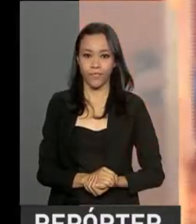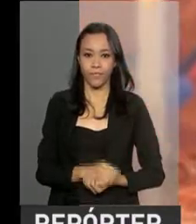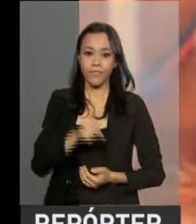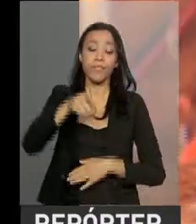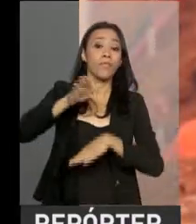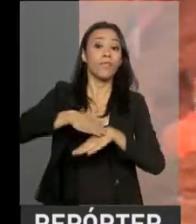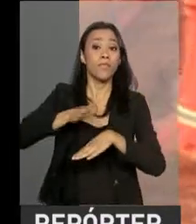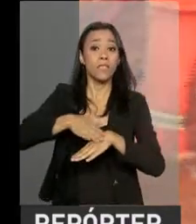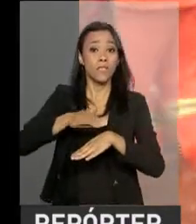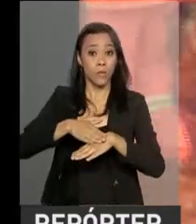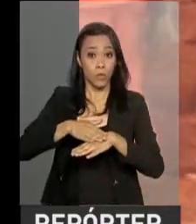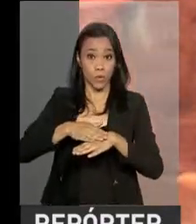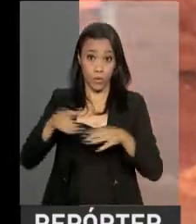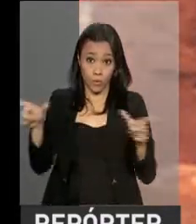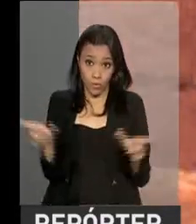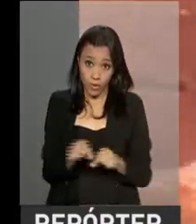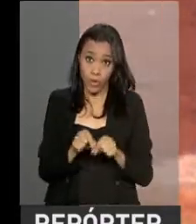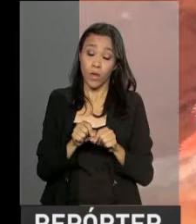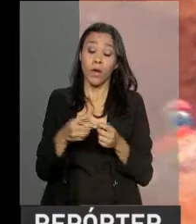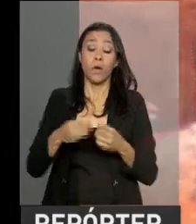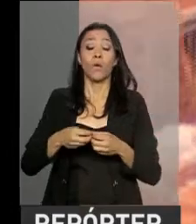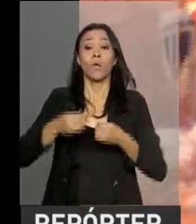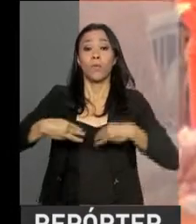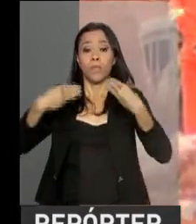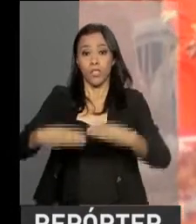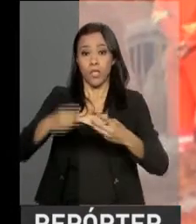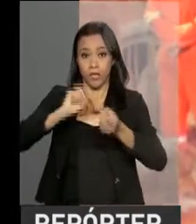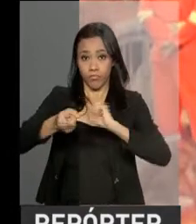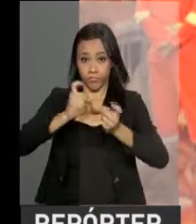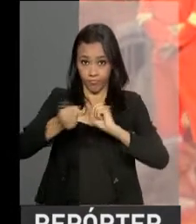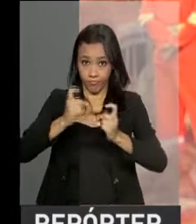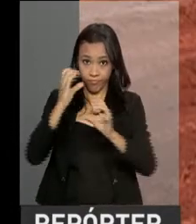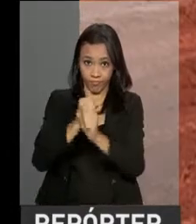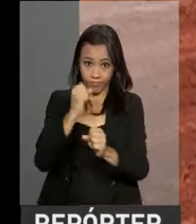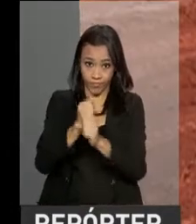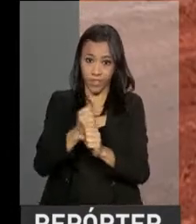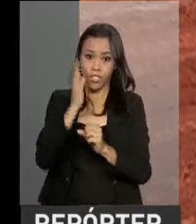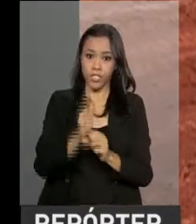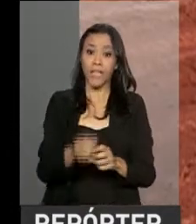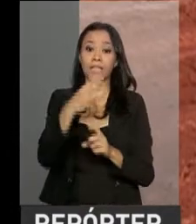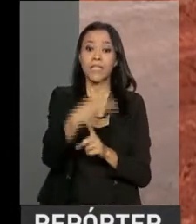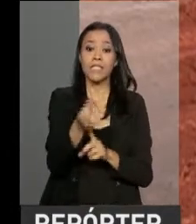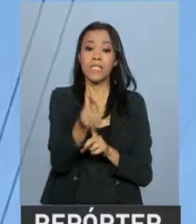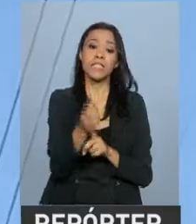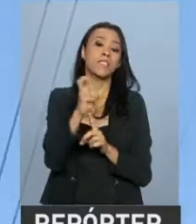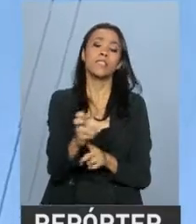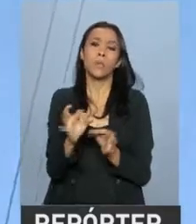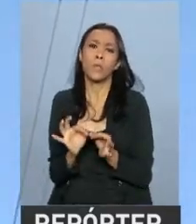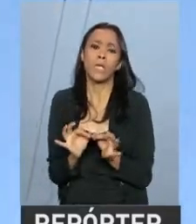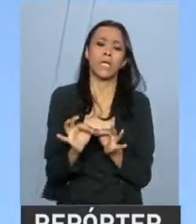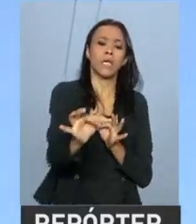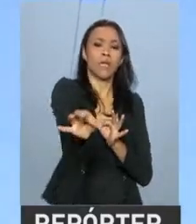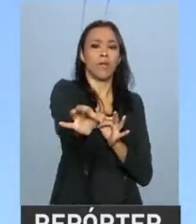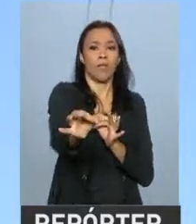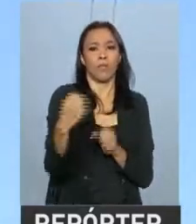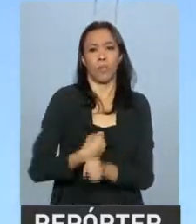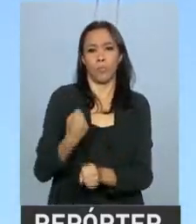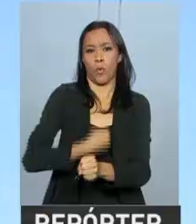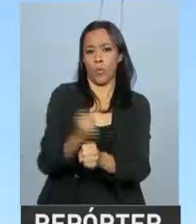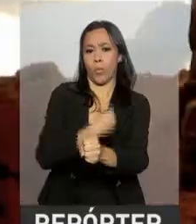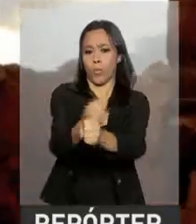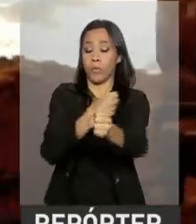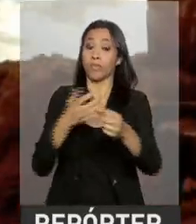segundo o Ministério do planejamento foram concluídos 365 km de rodovias o setor de infraestrutura